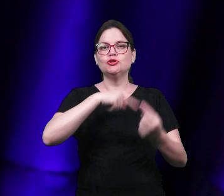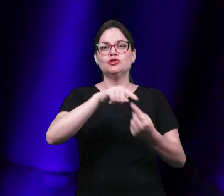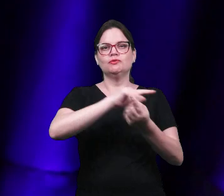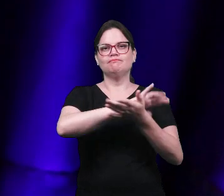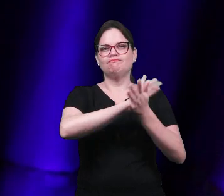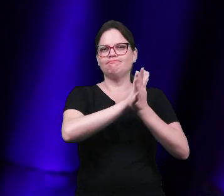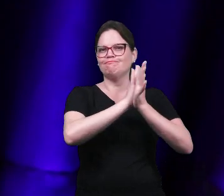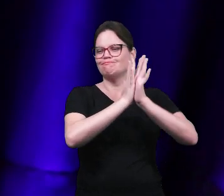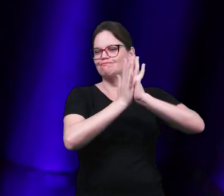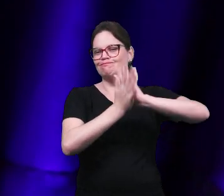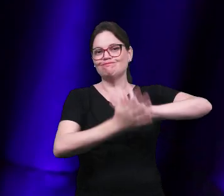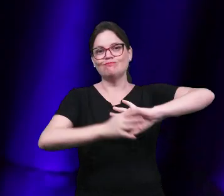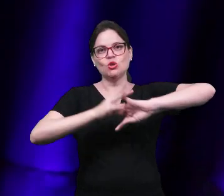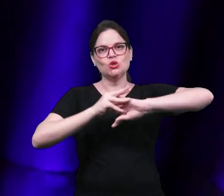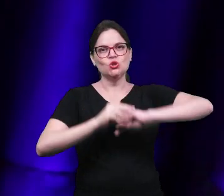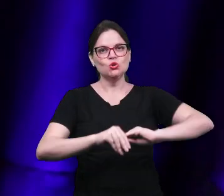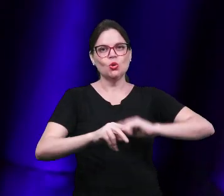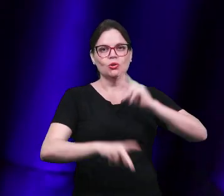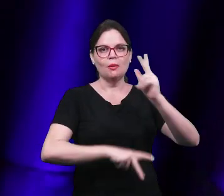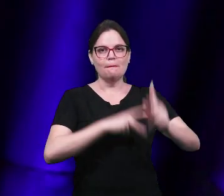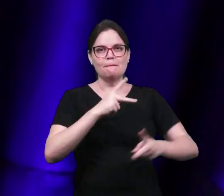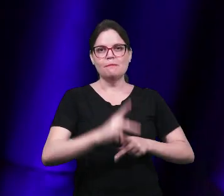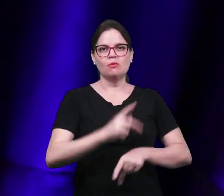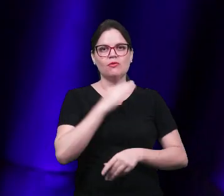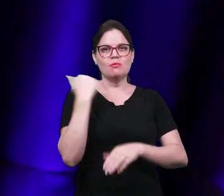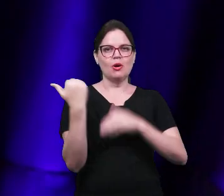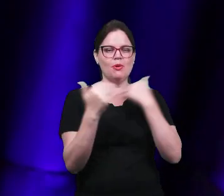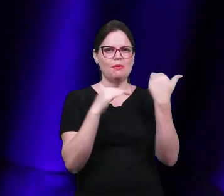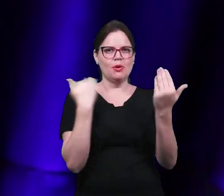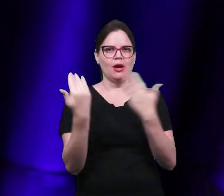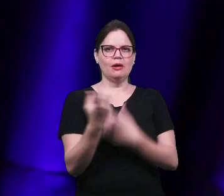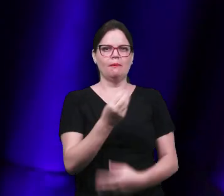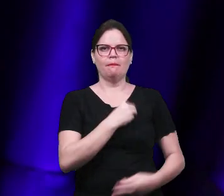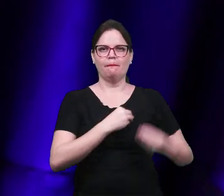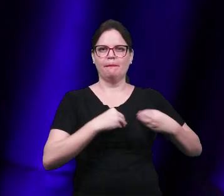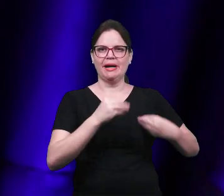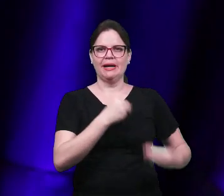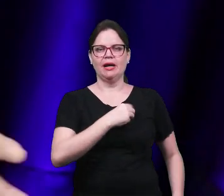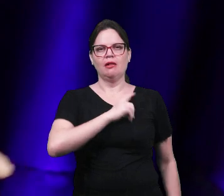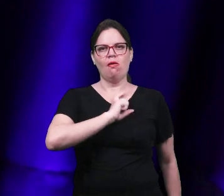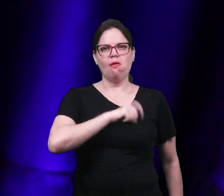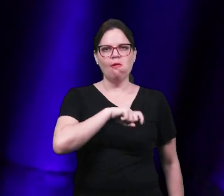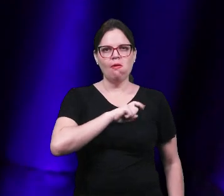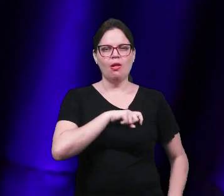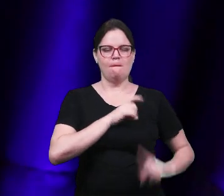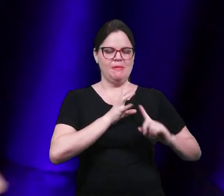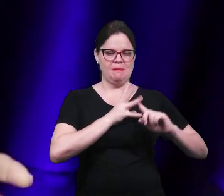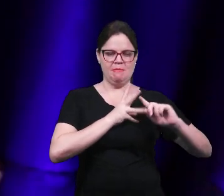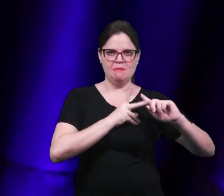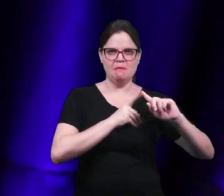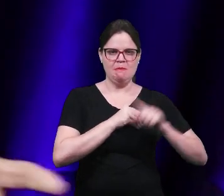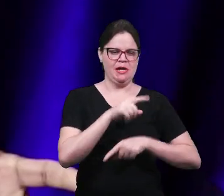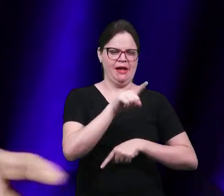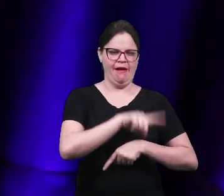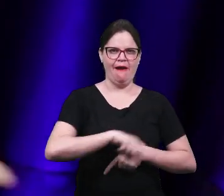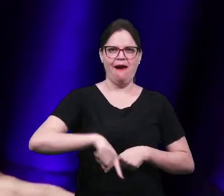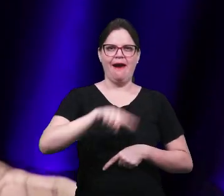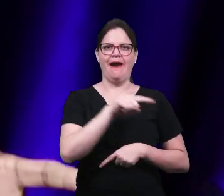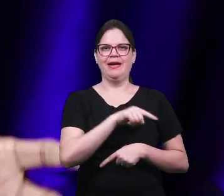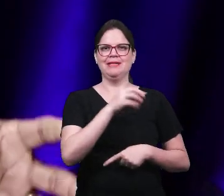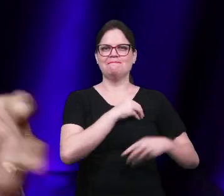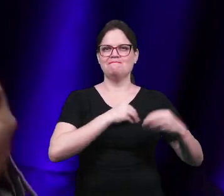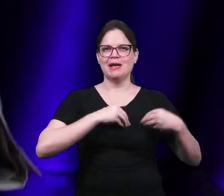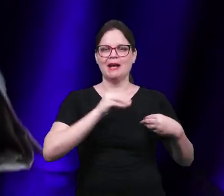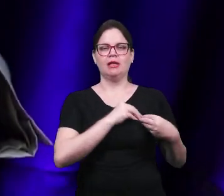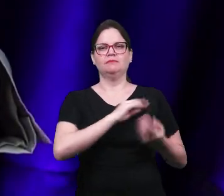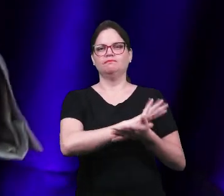aquela linhagem perversa daqueles que estavam entregues ao mal, né, ao engano, à morte, ao